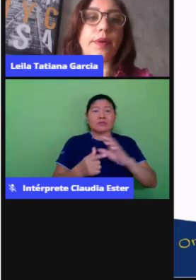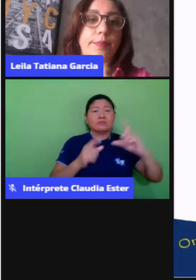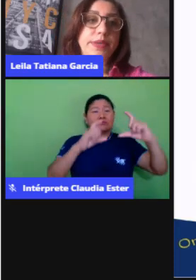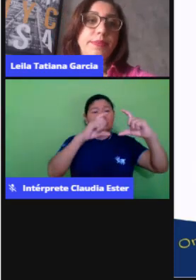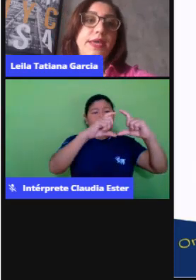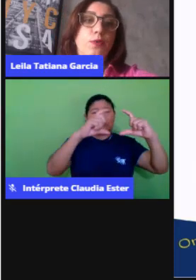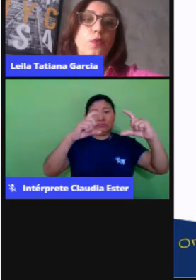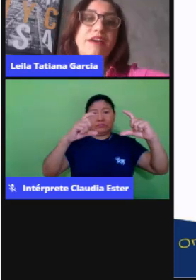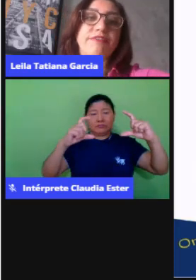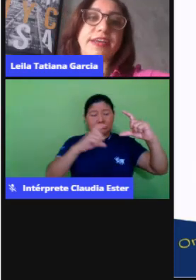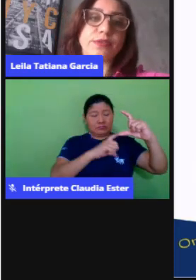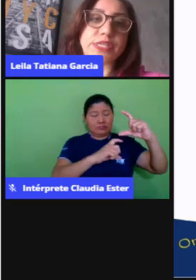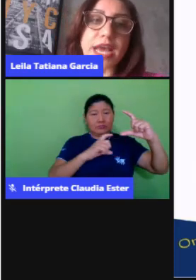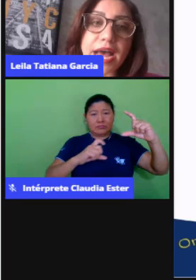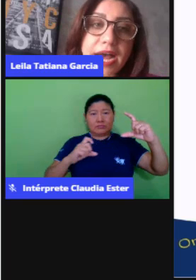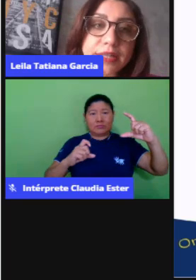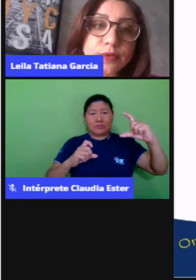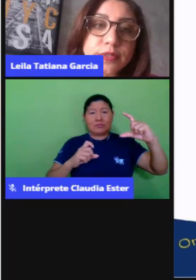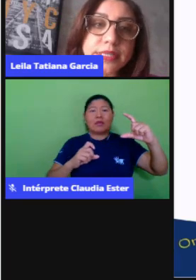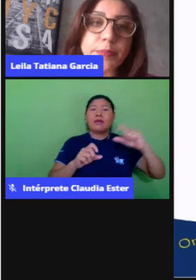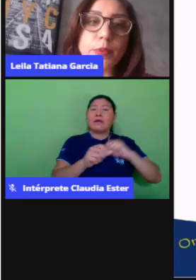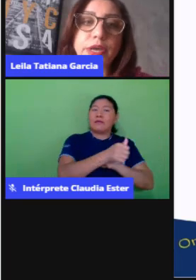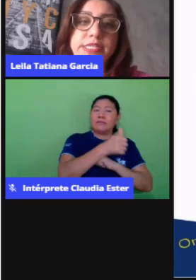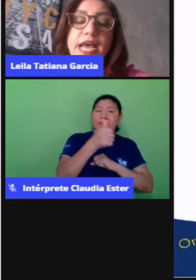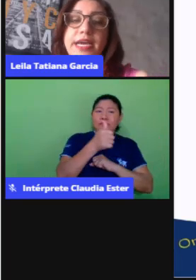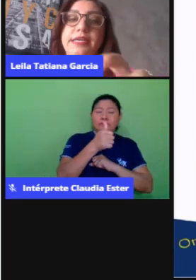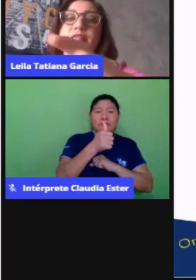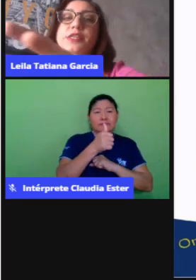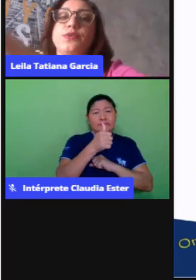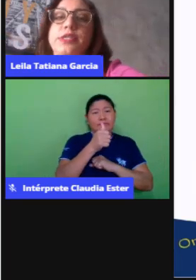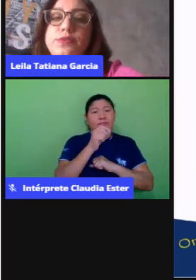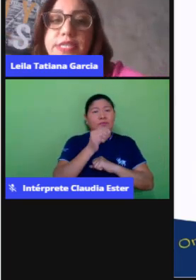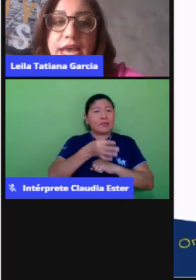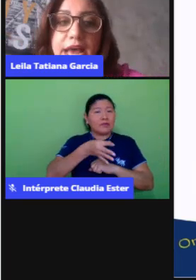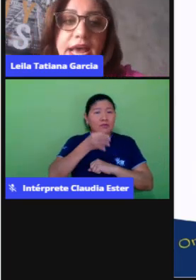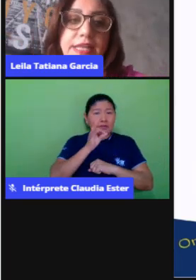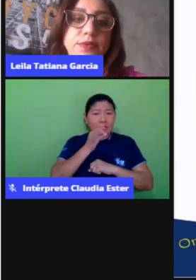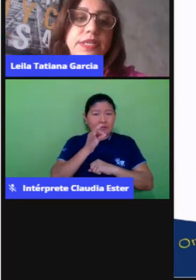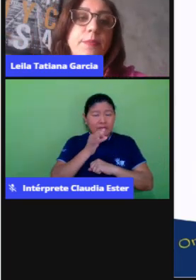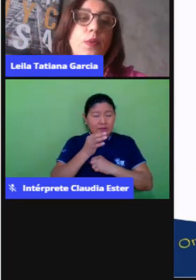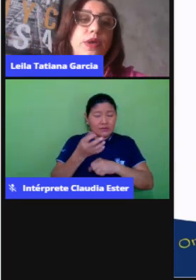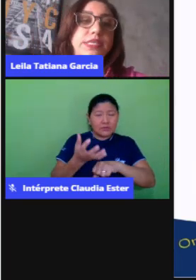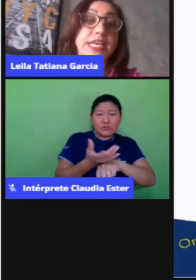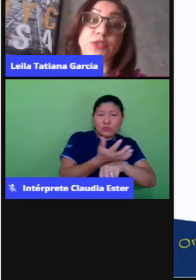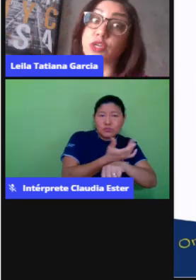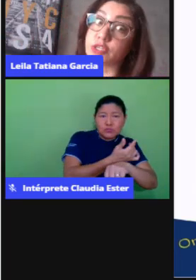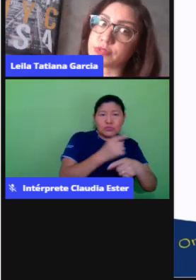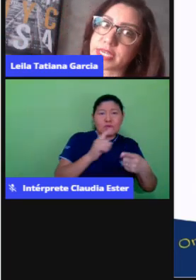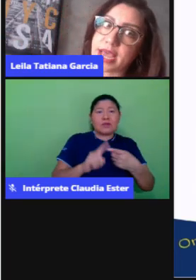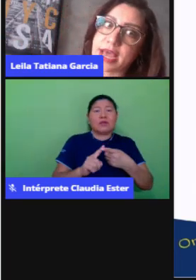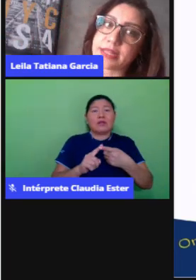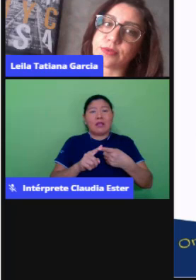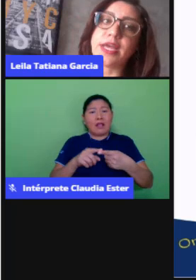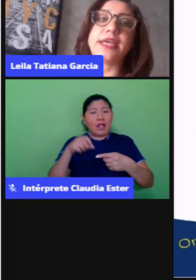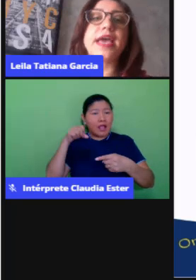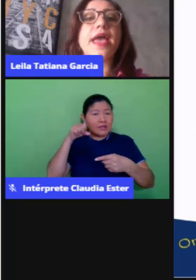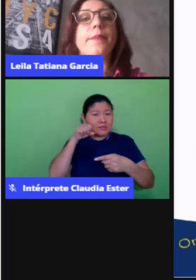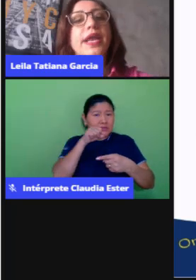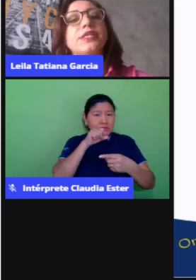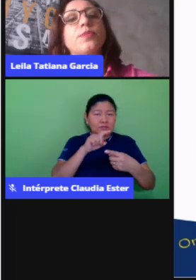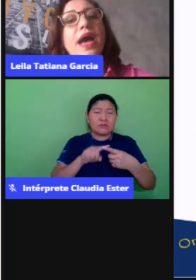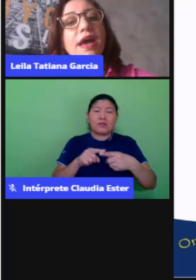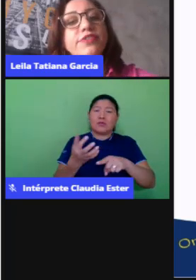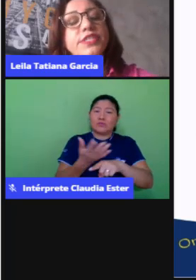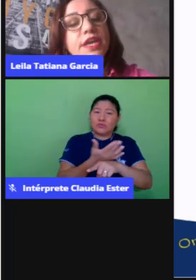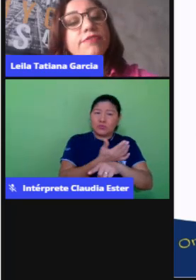cenas. Primeiro, o café do cerrado, depois a cana-de-açúcar do cerrado, depois a soja do cerrado, e